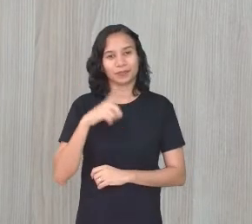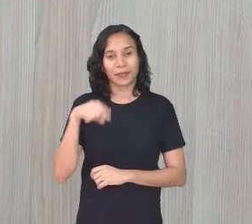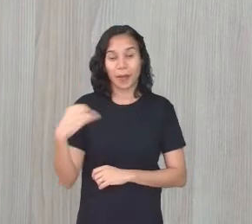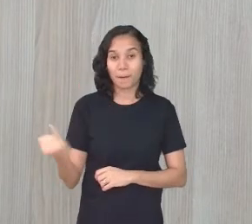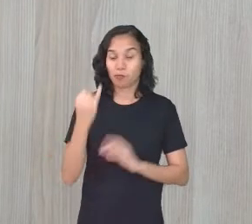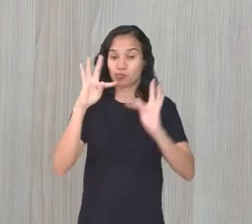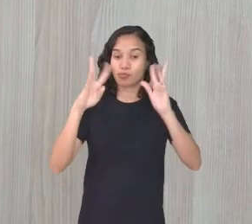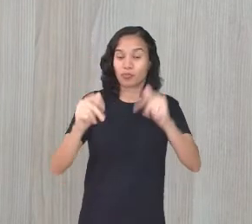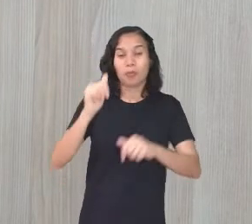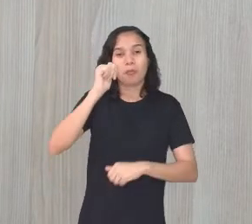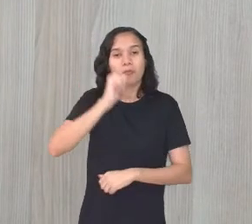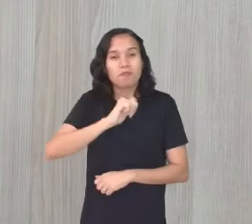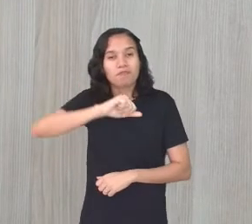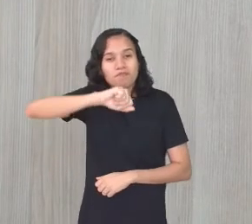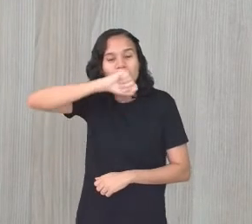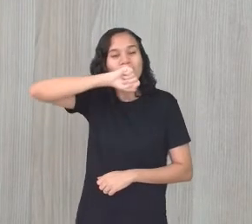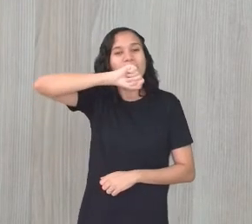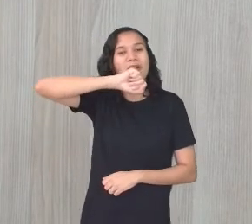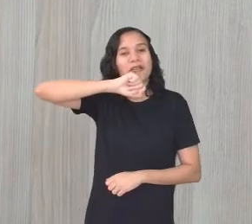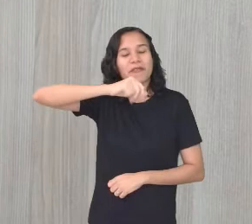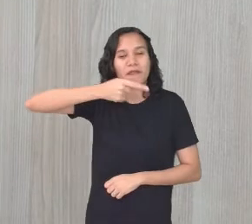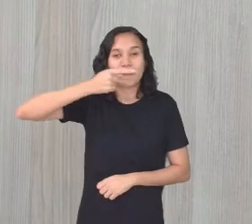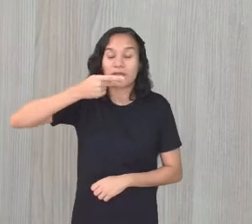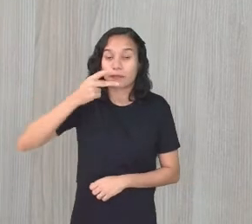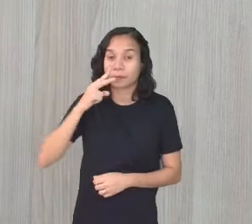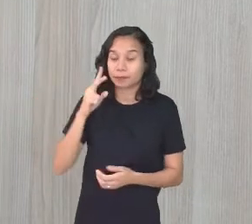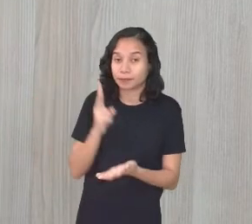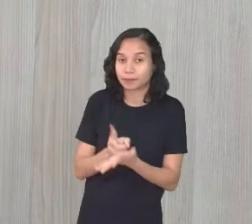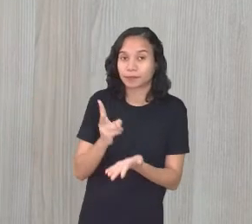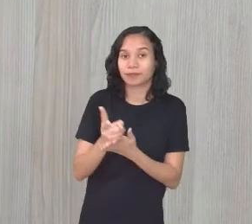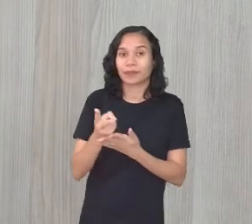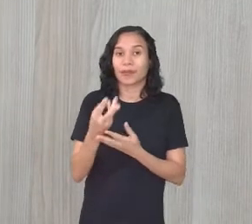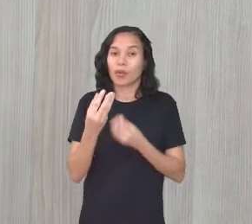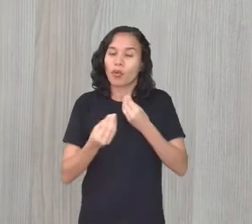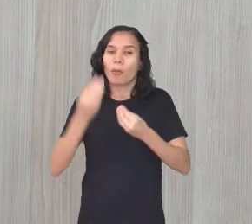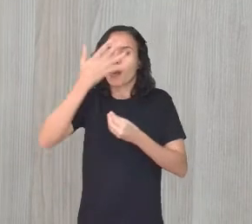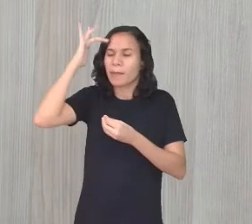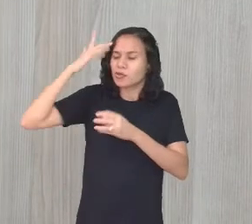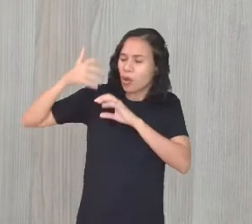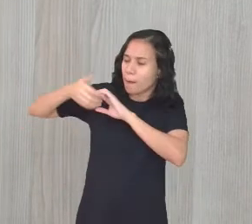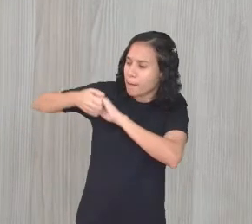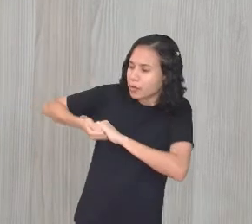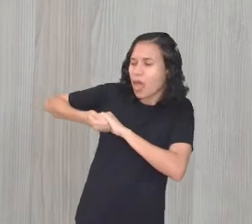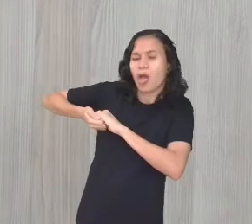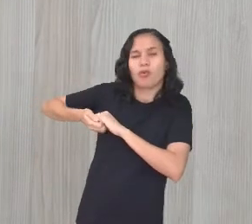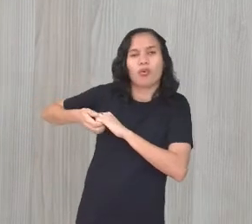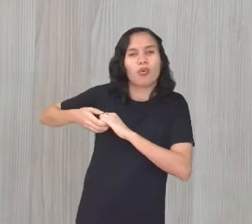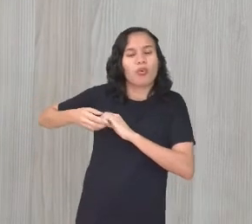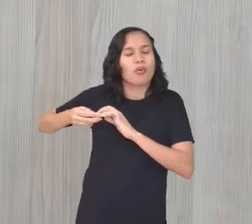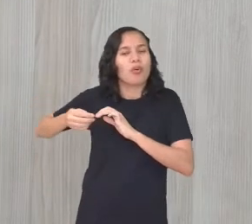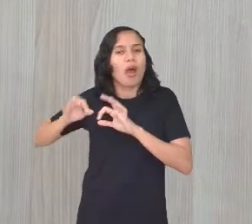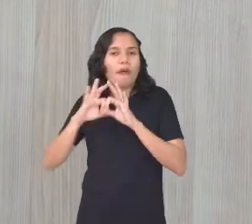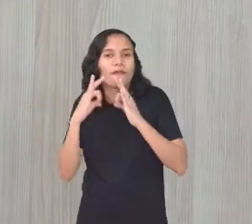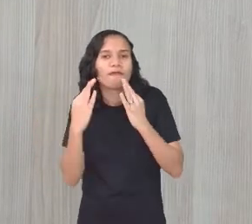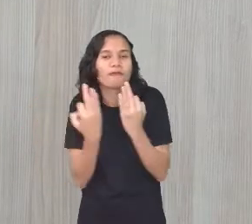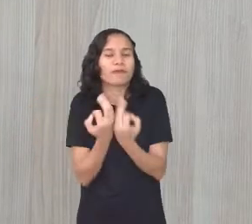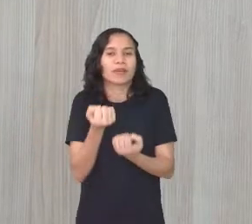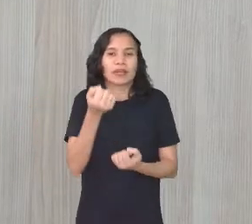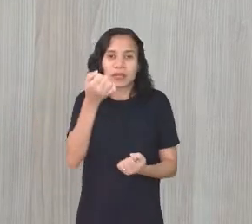todas as mães, e eu digo sempre, professora, que o parceiro, a família, realmente, quando é uma